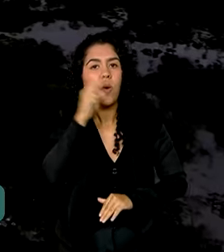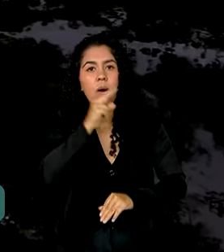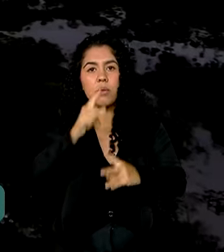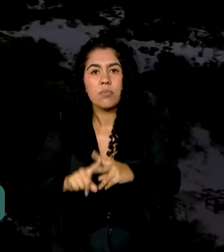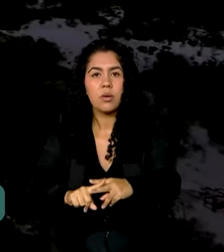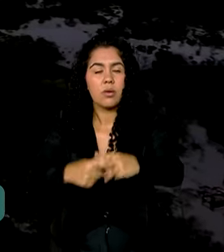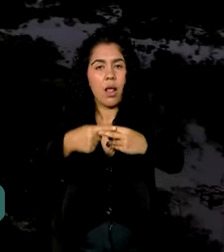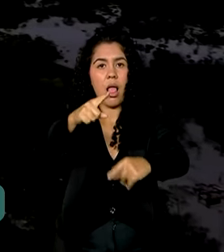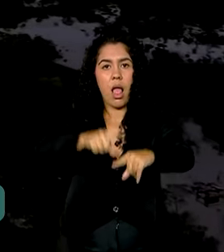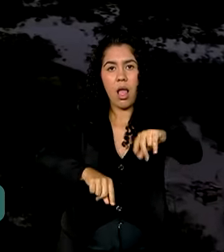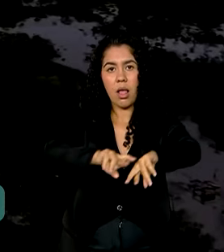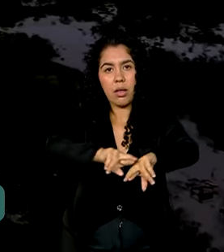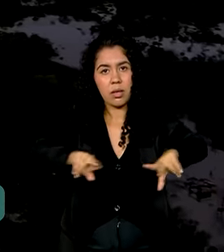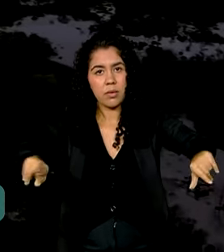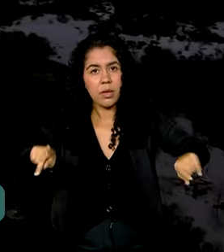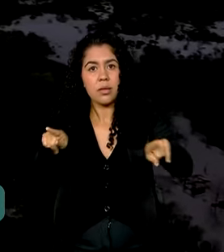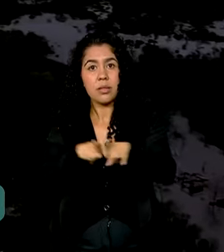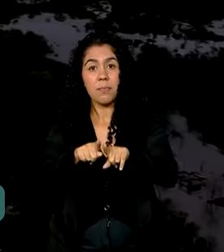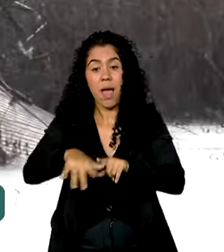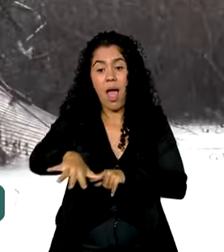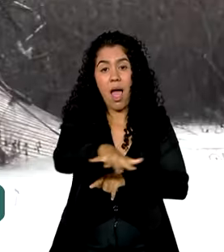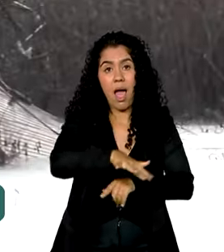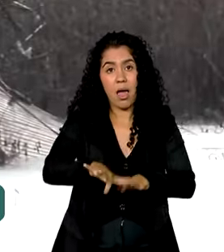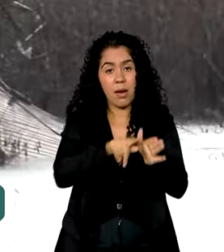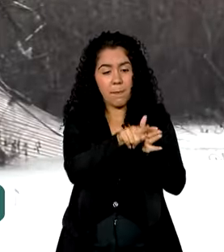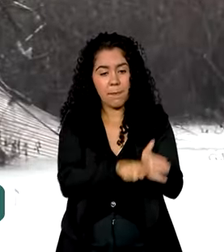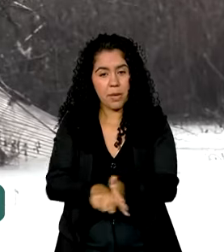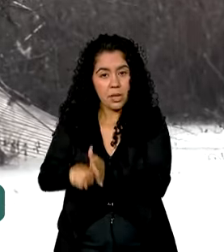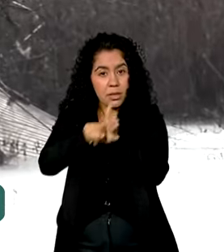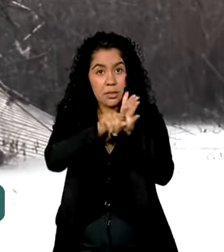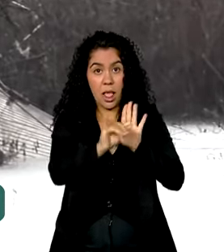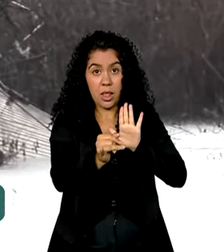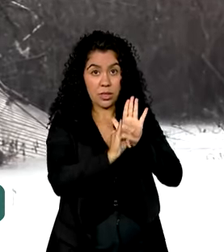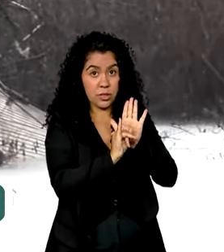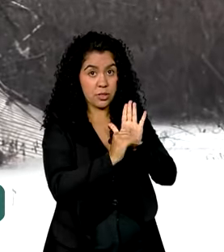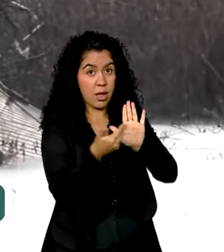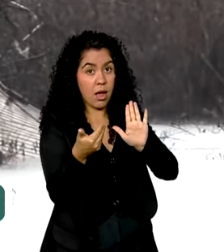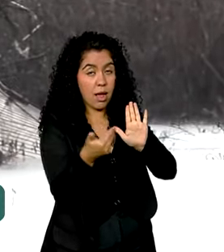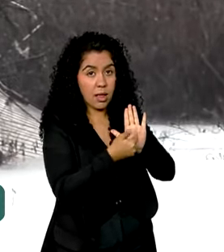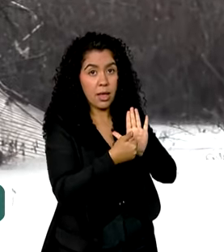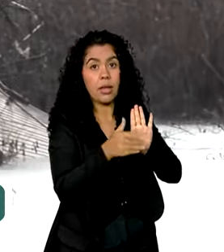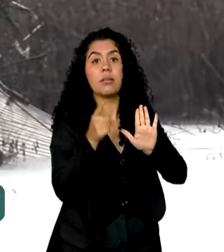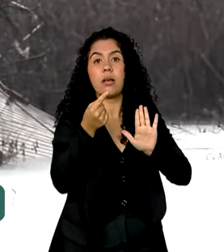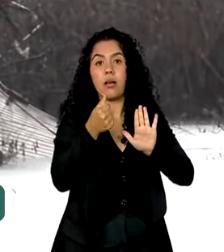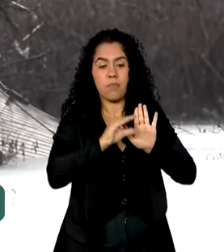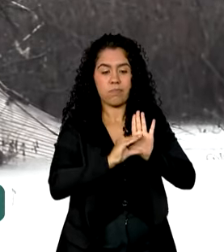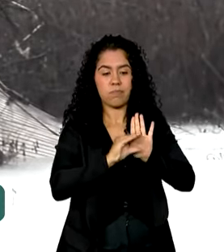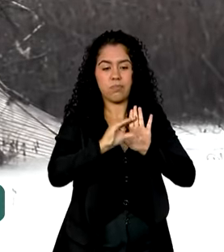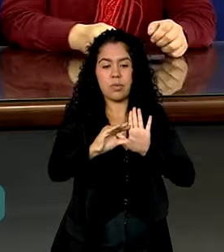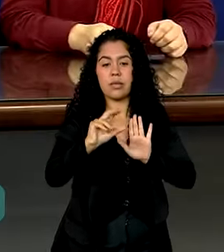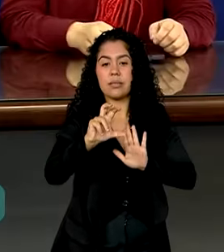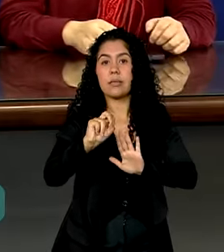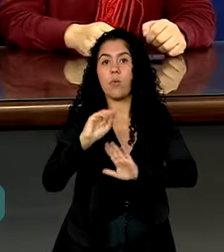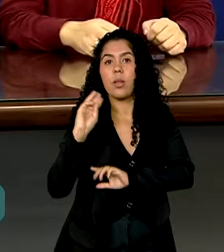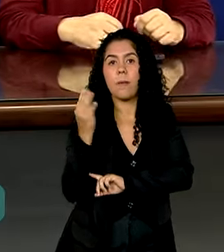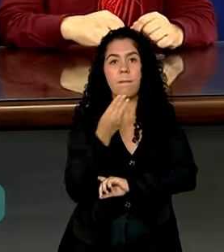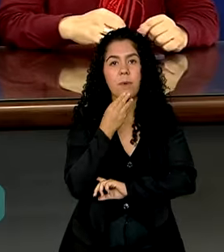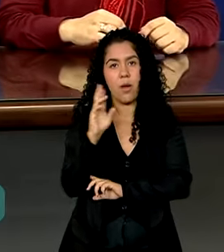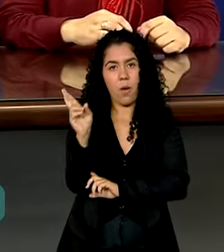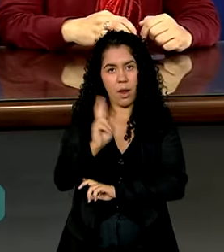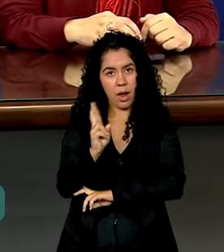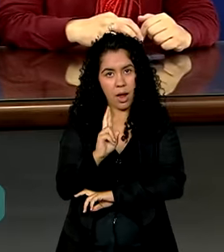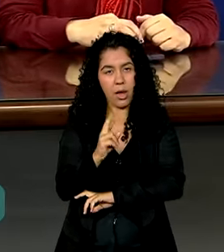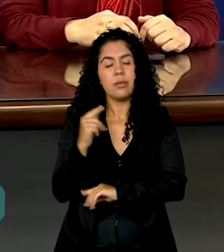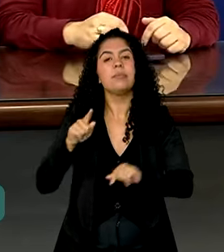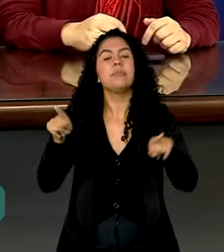de equipamentos e ambientes de pesquisa. Esse edital vai disponibilizar 50 milhões. O Ministério